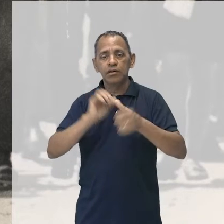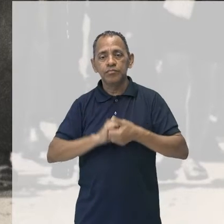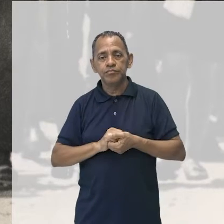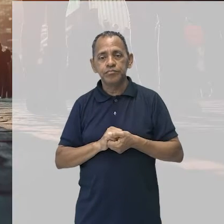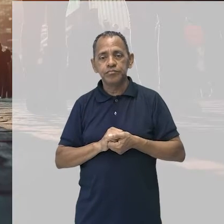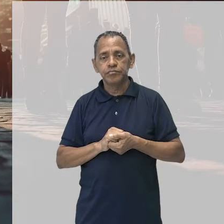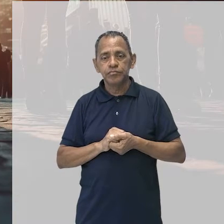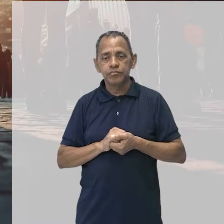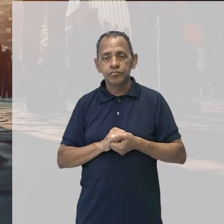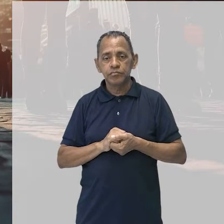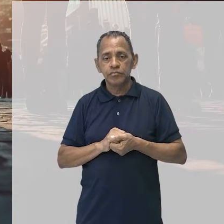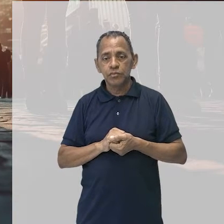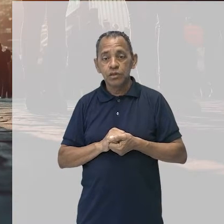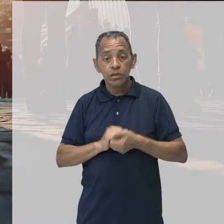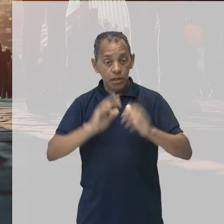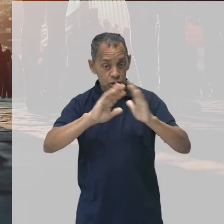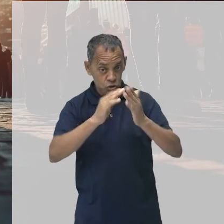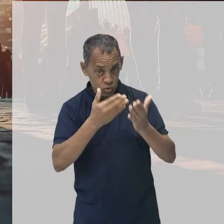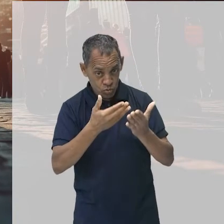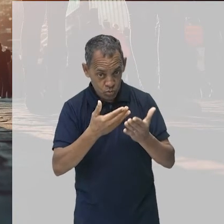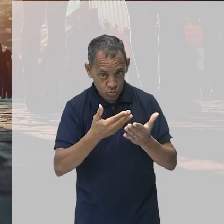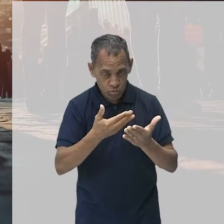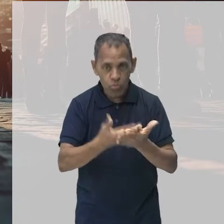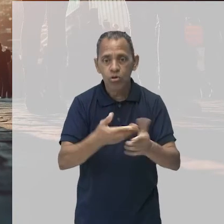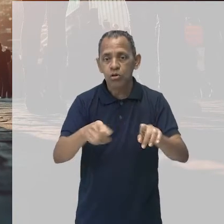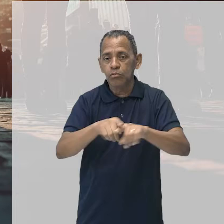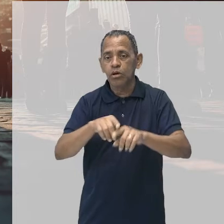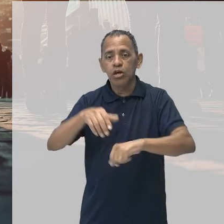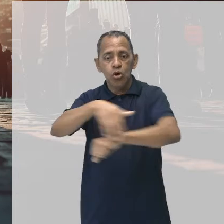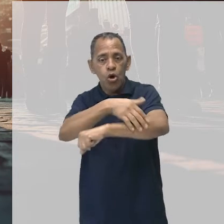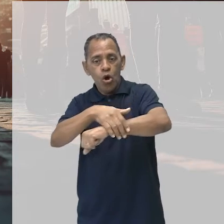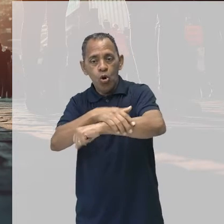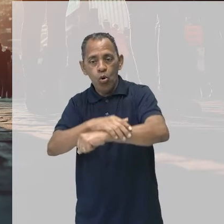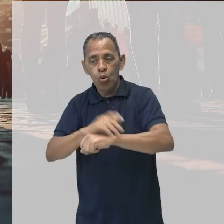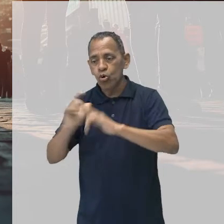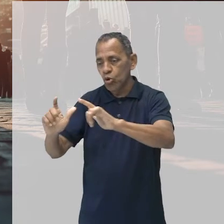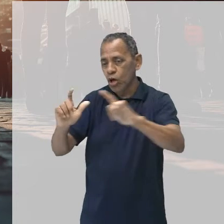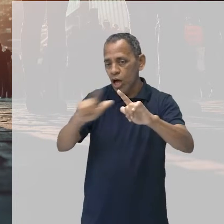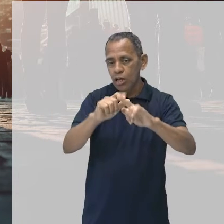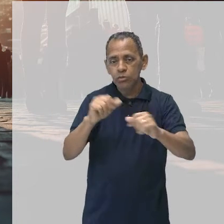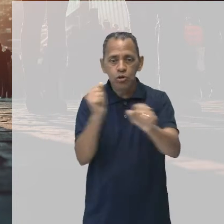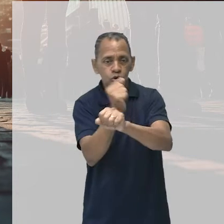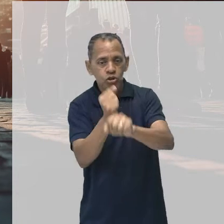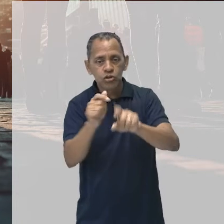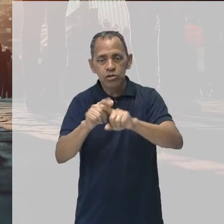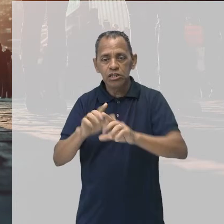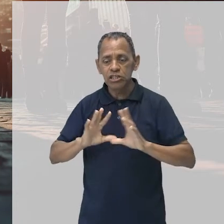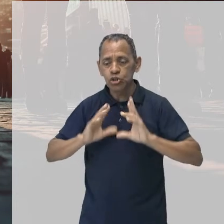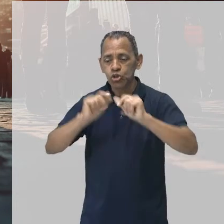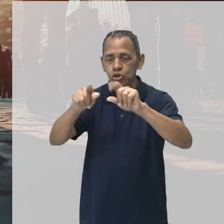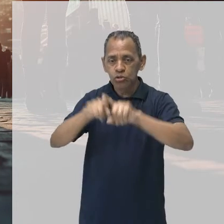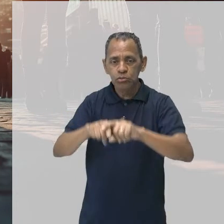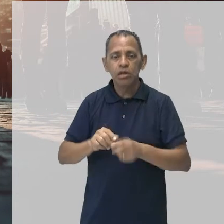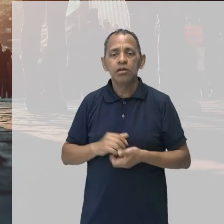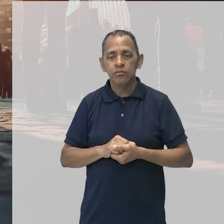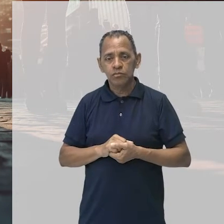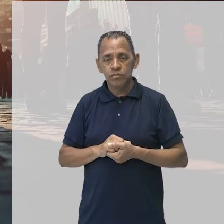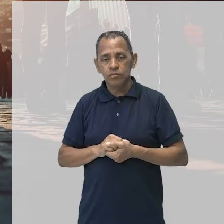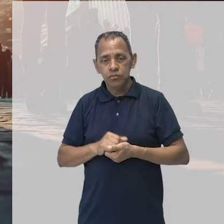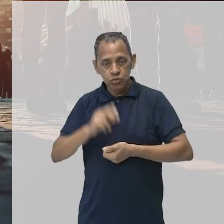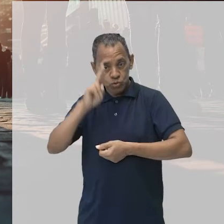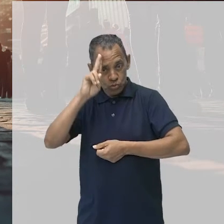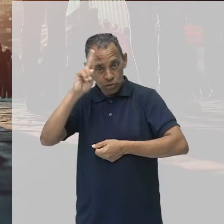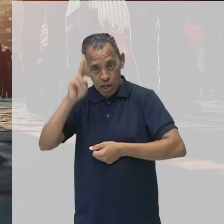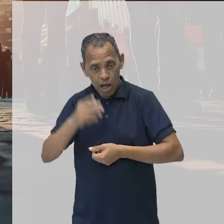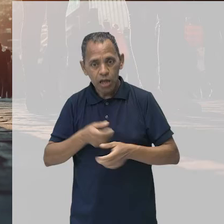acontecer. Nas escolas, nas ruas, campos, construções, somos todos soldados, armados ou não, caminhando